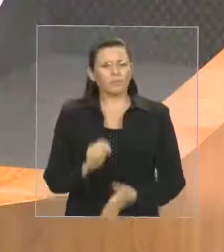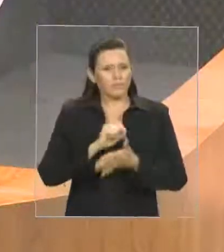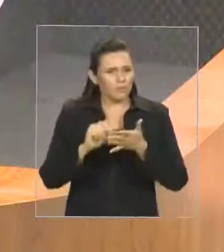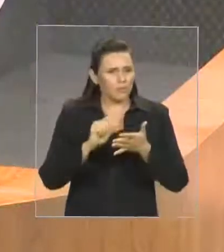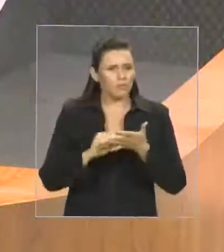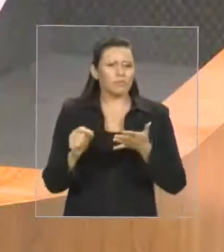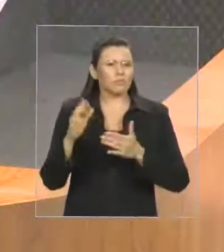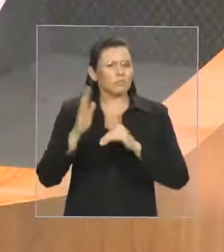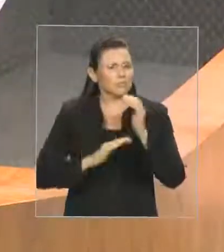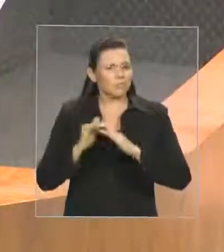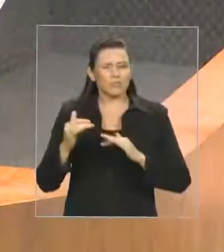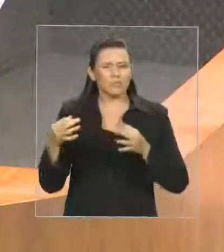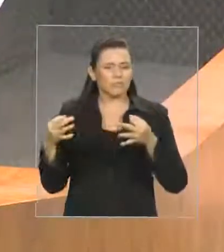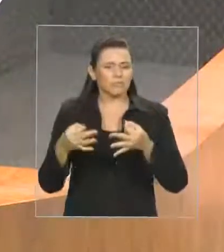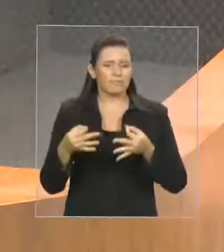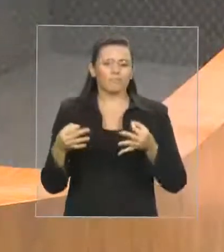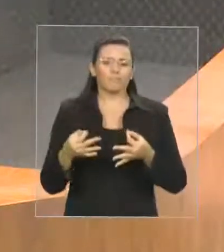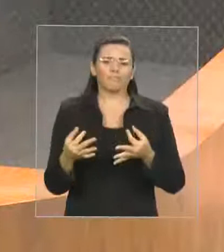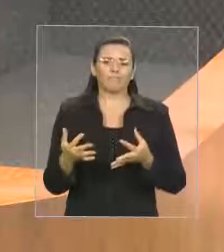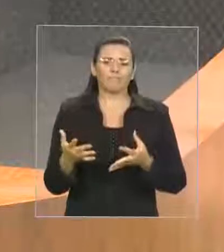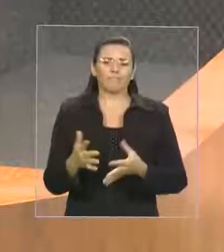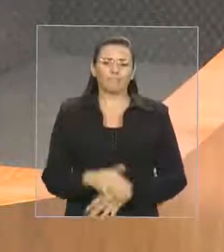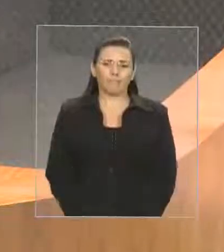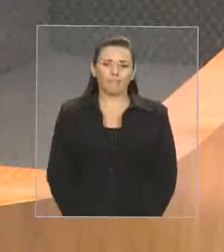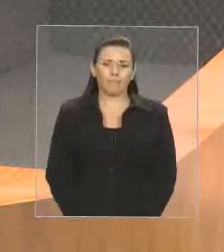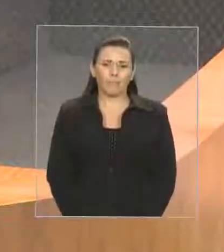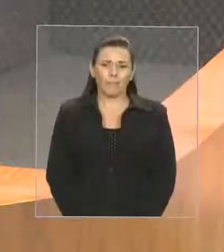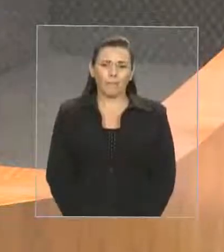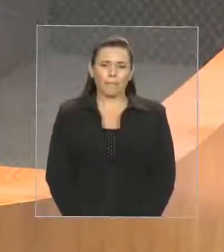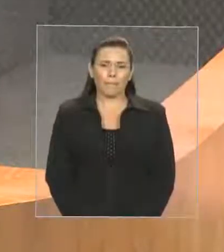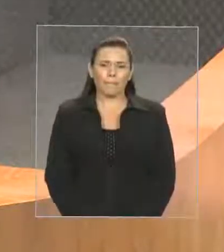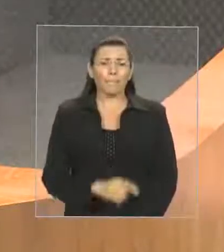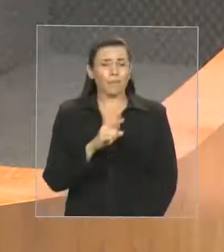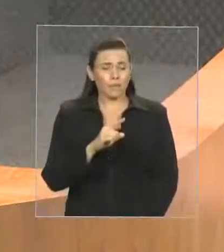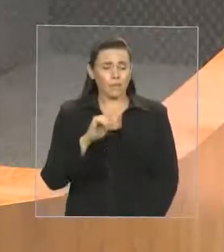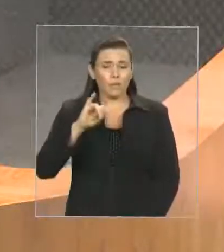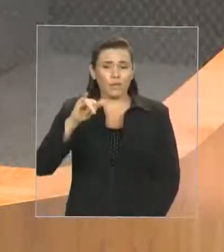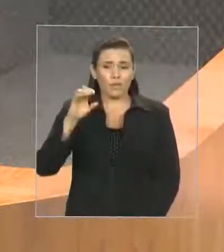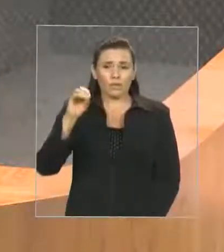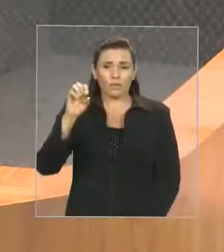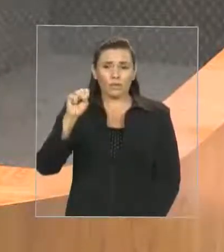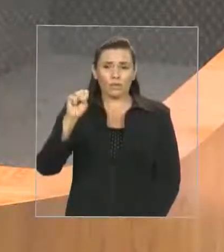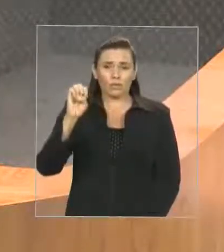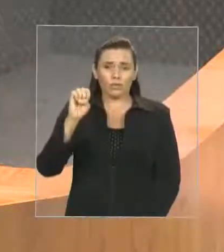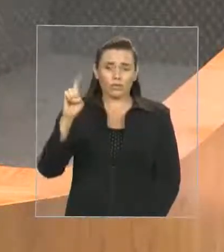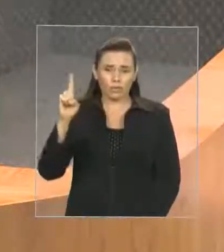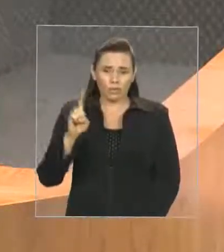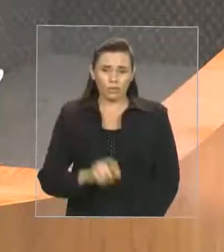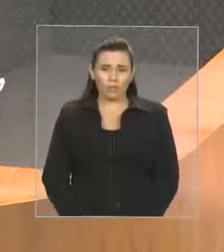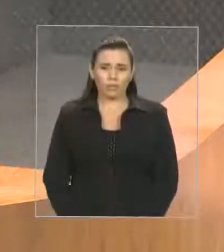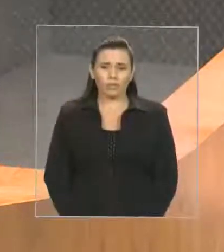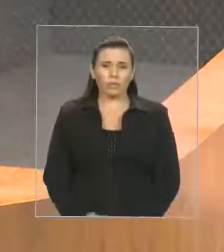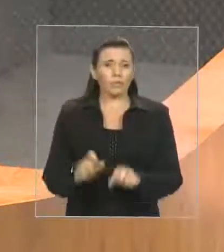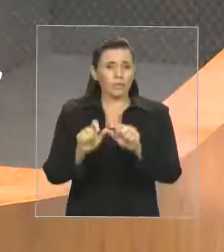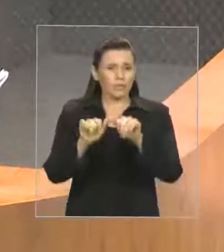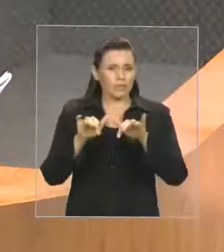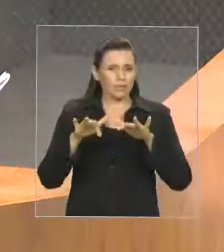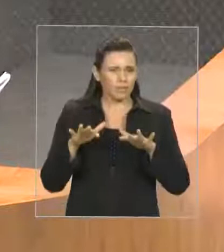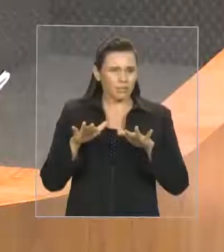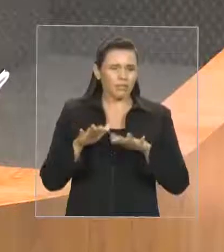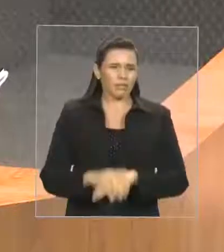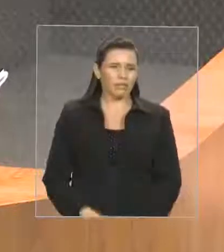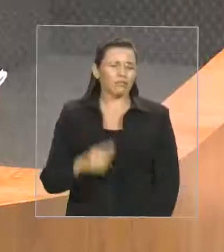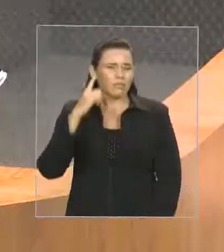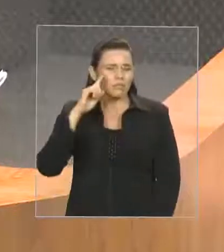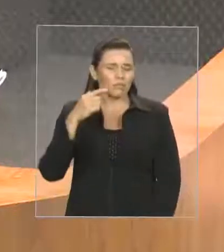o patriarca da independência. Assim se expressou José Bonifácio na sessão constituinte de 22 de